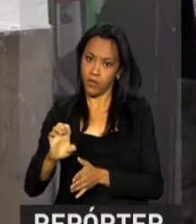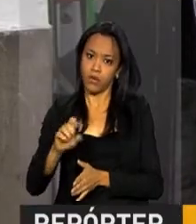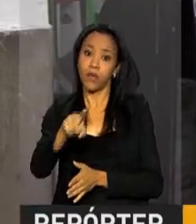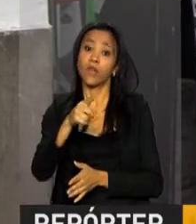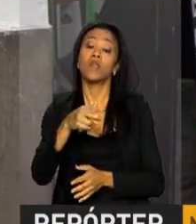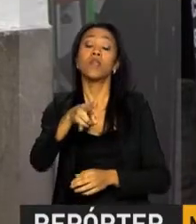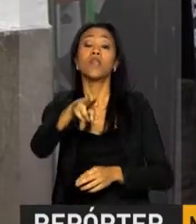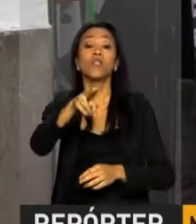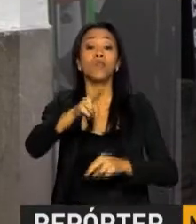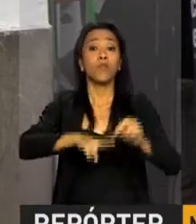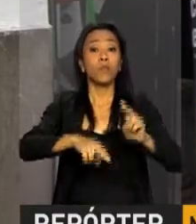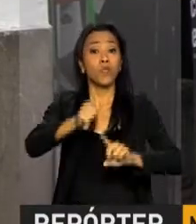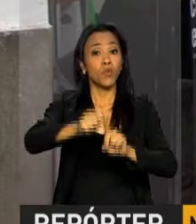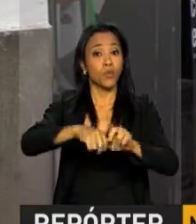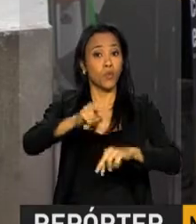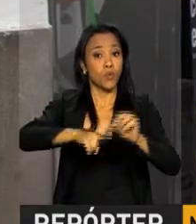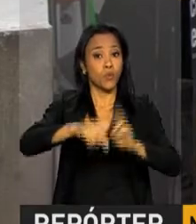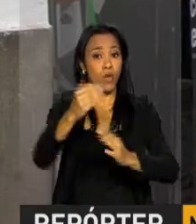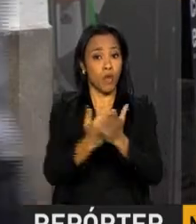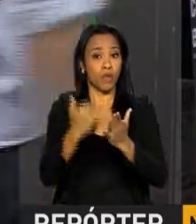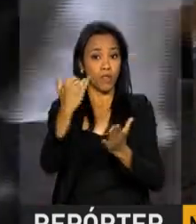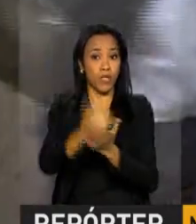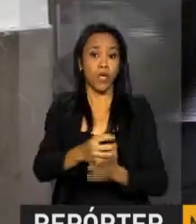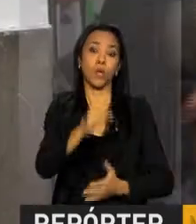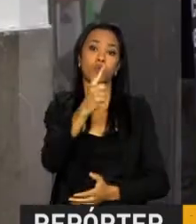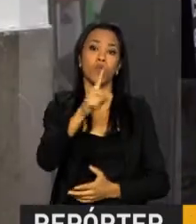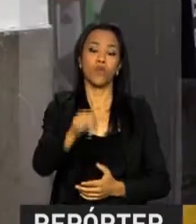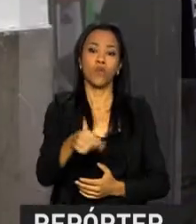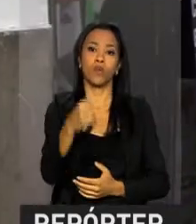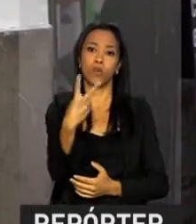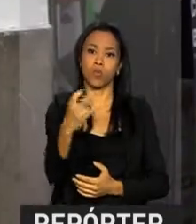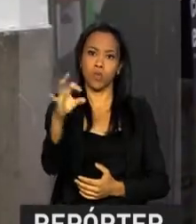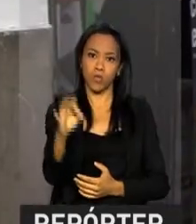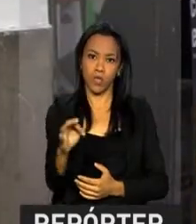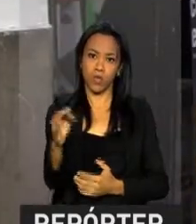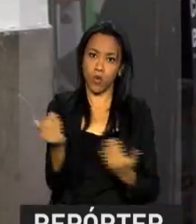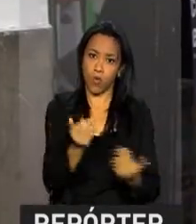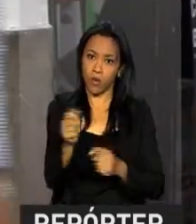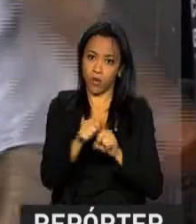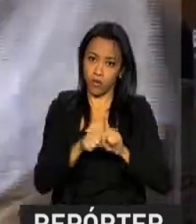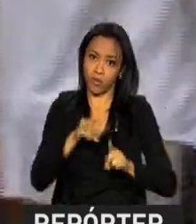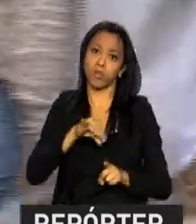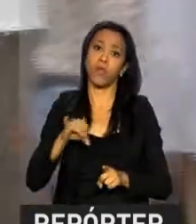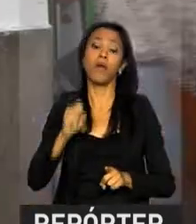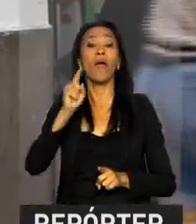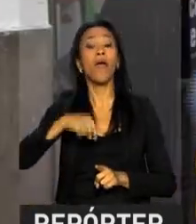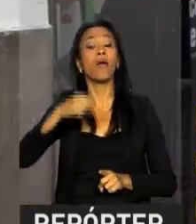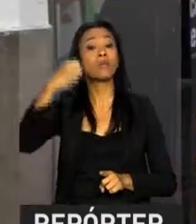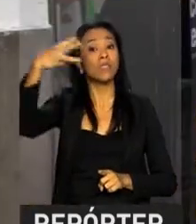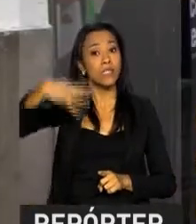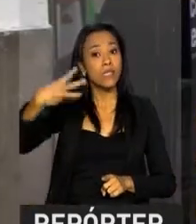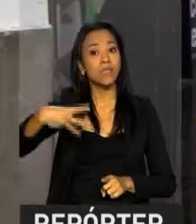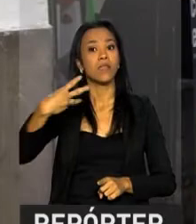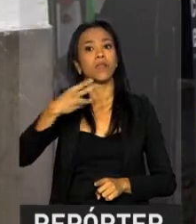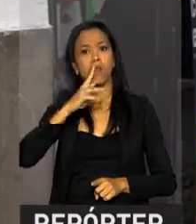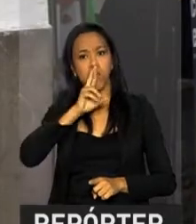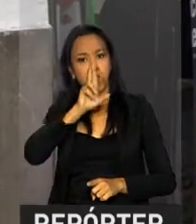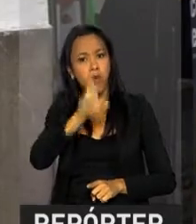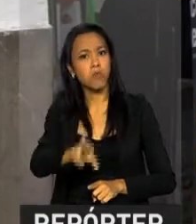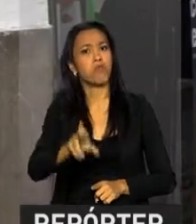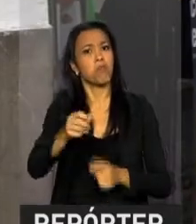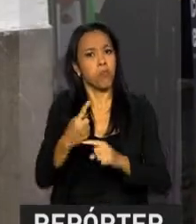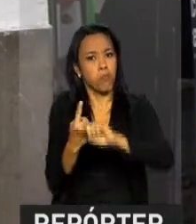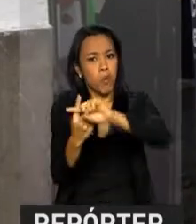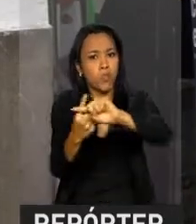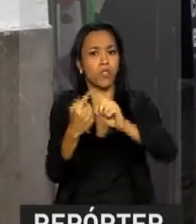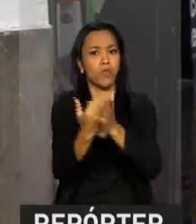no varejo avançaram 1,2 por cento em relação a maio é o terceiro resultado positivo seguido um crescimento